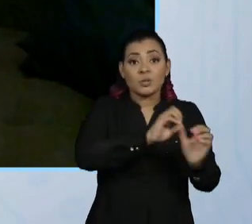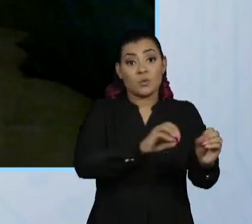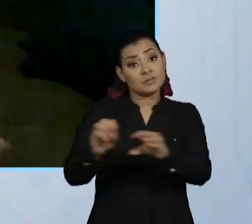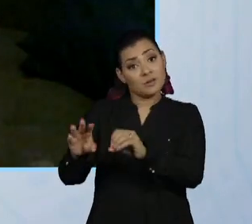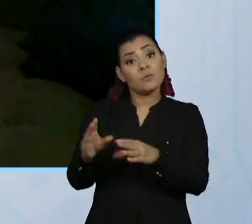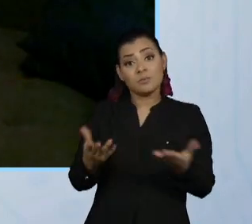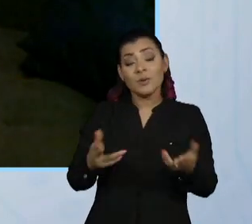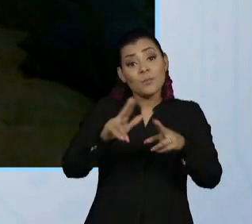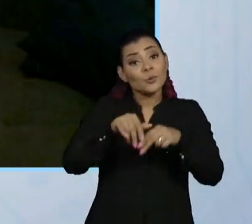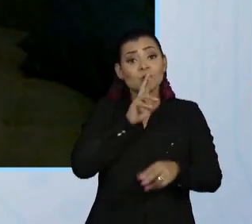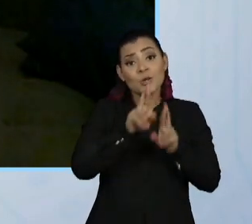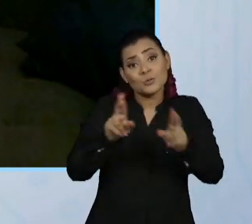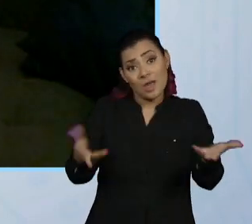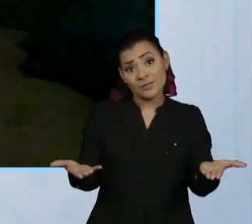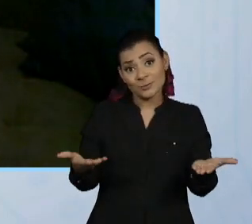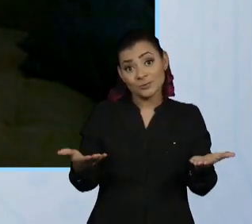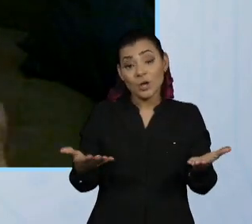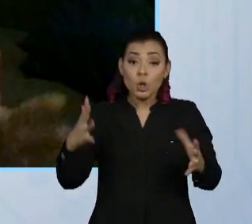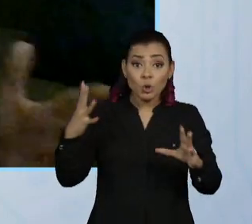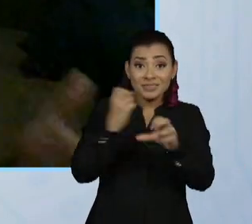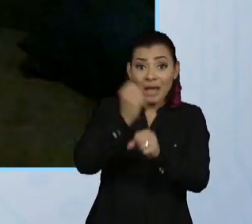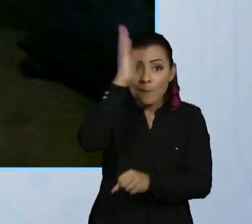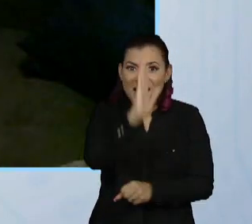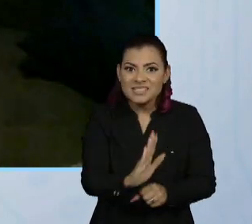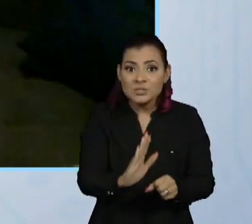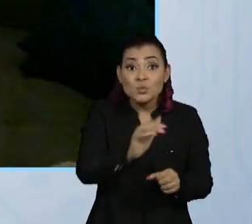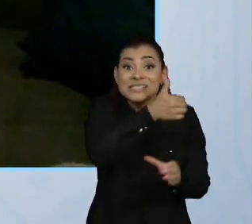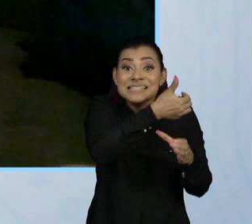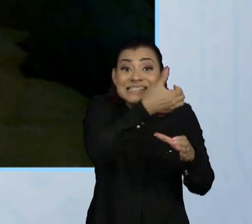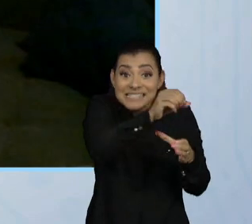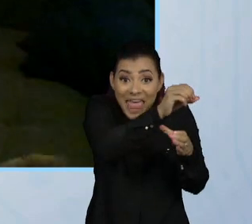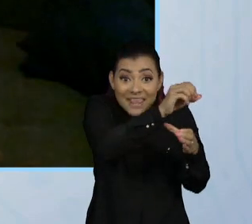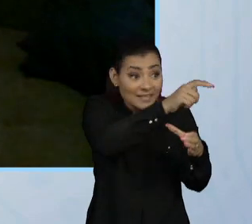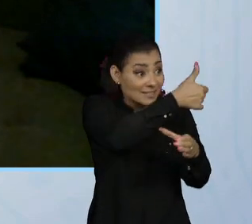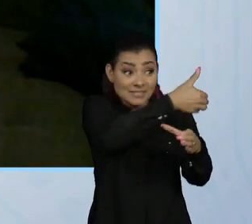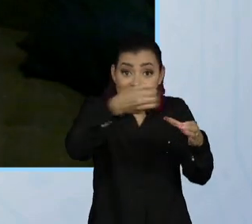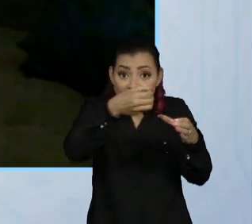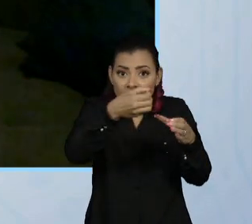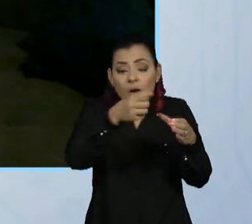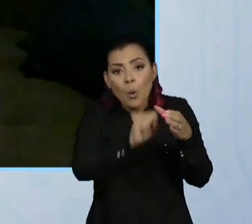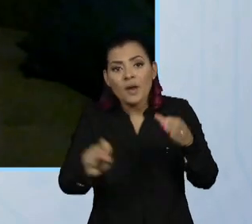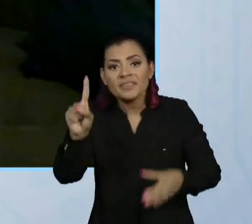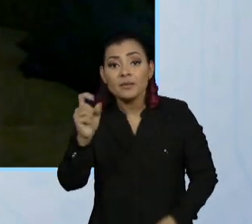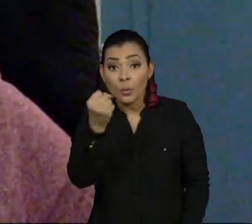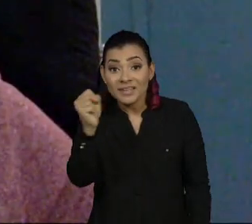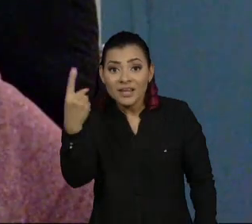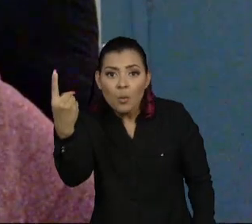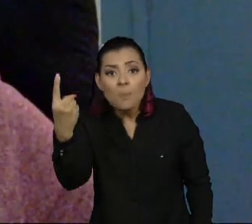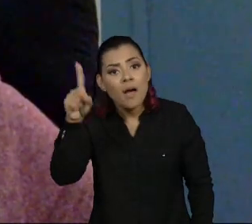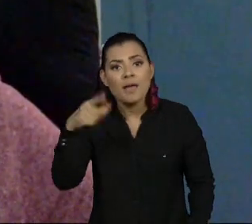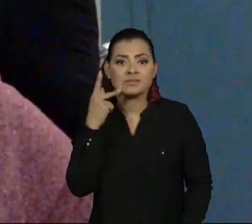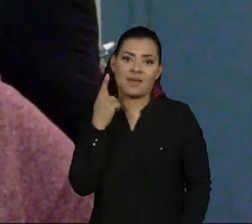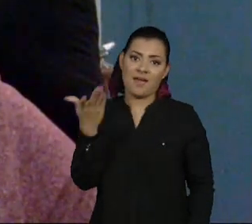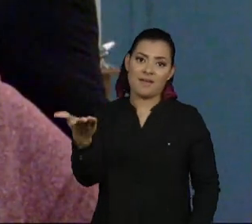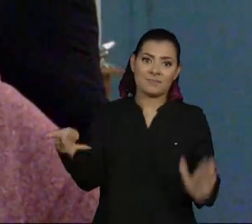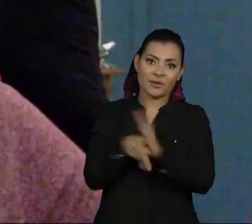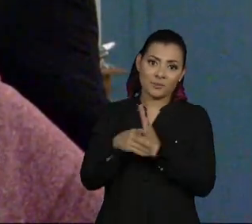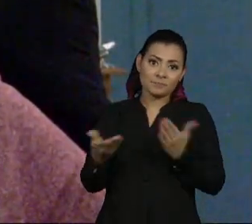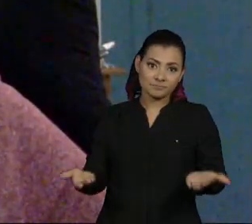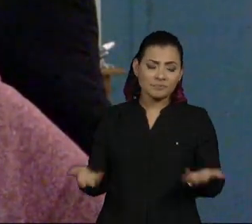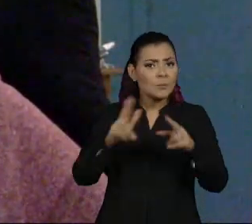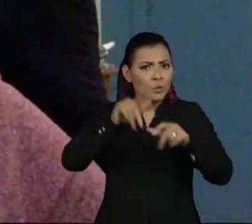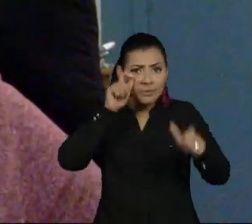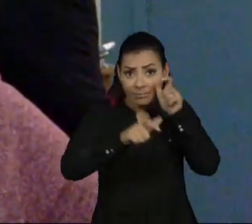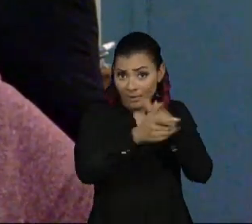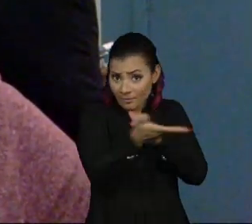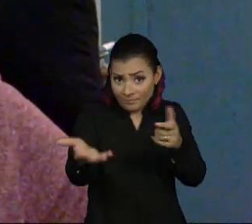né? E eles têm os resultados que eles têm, né? Das 100 melhores escolas brasileiras, 81 são do Ceará. Quem tiver interesse pode achar